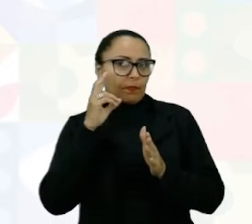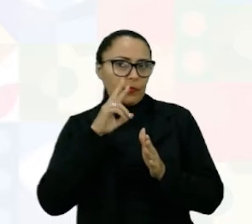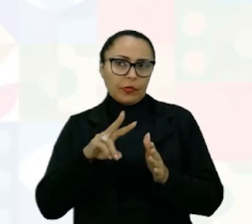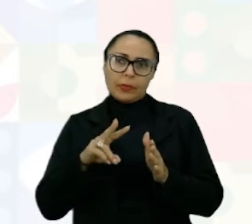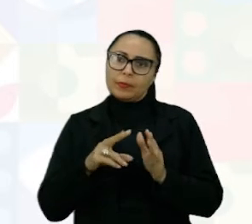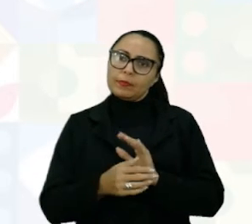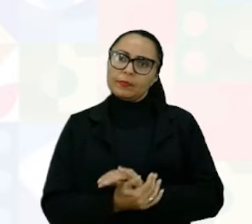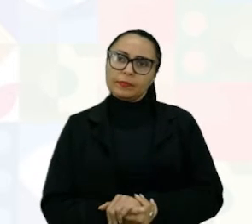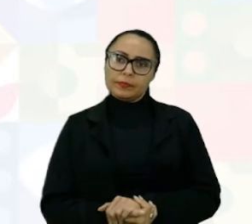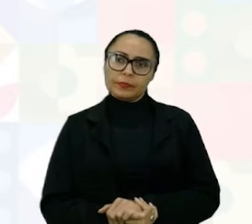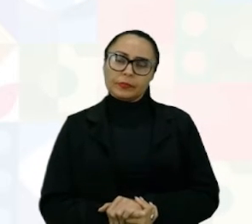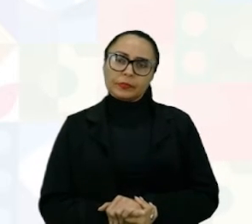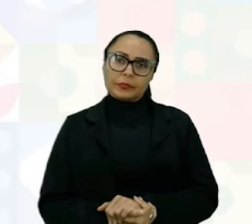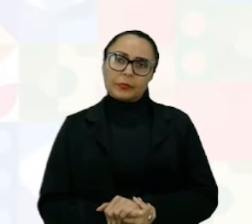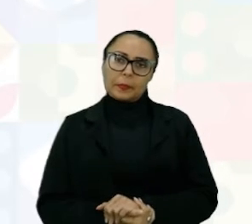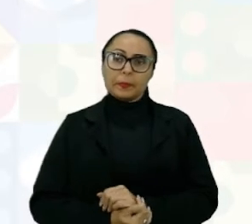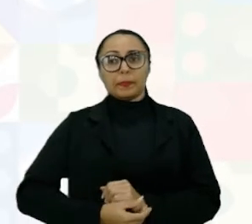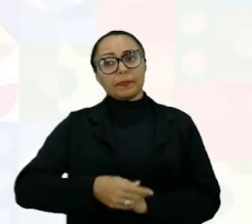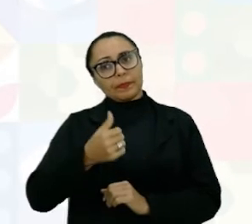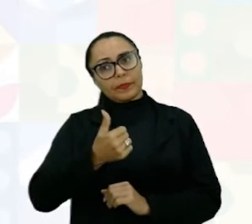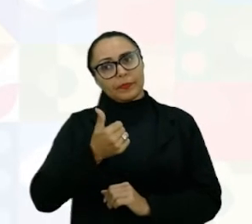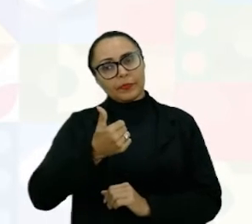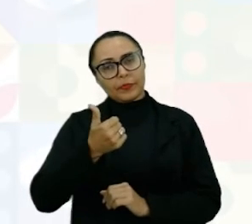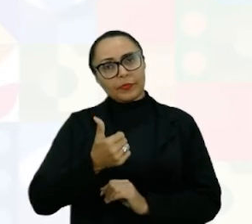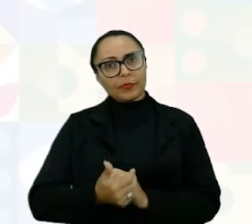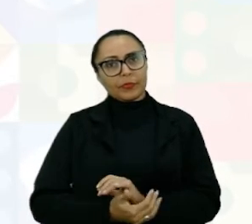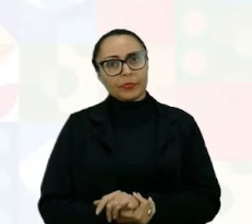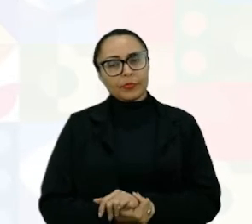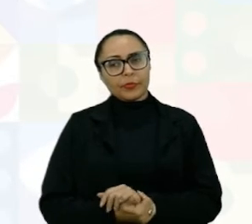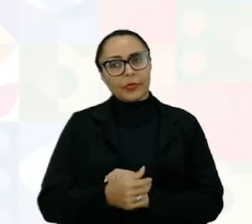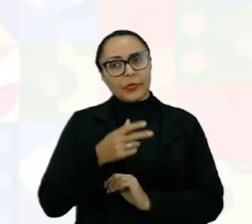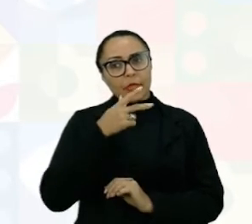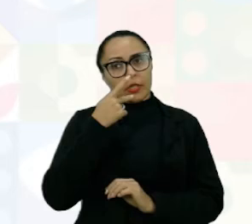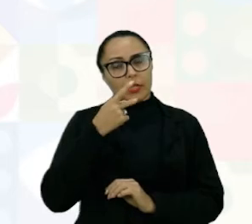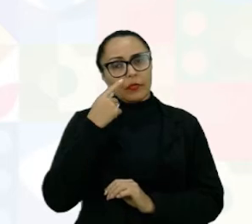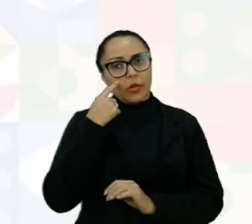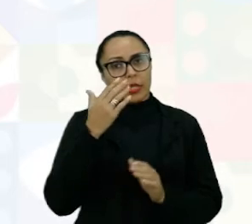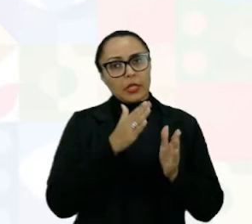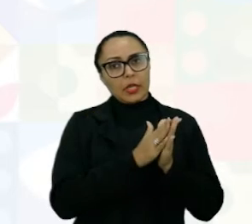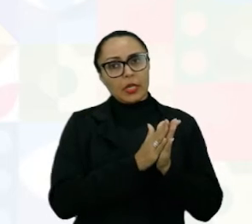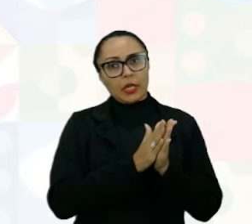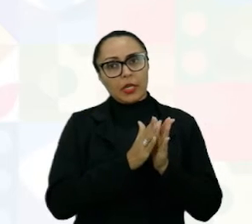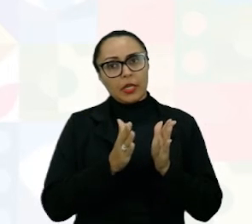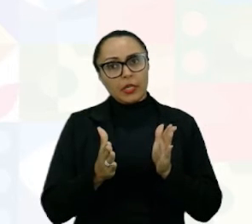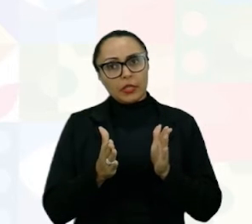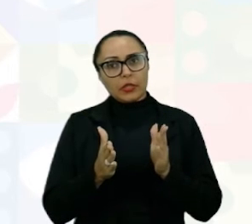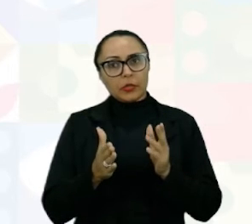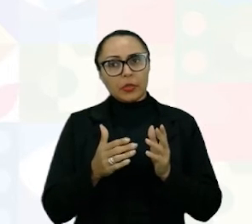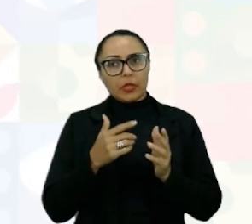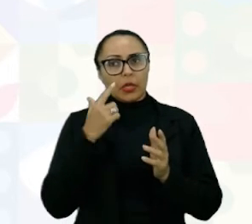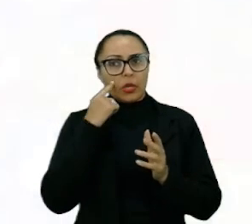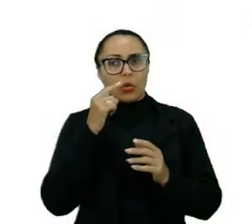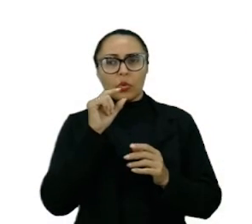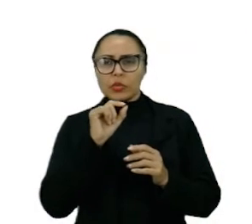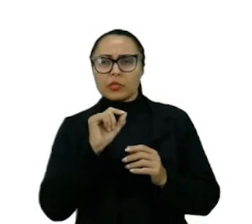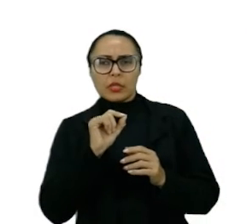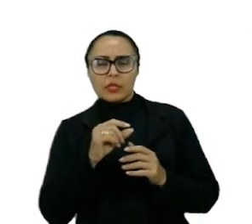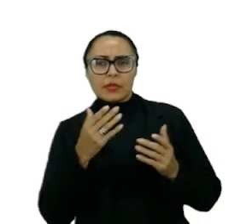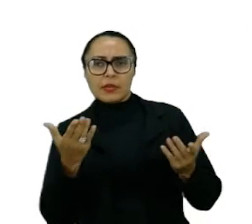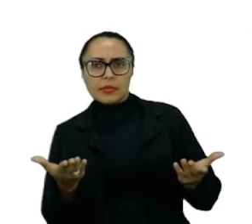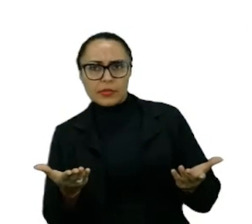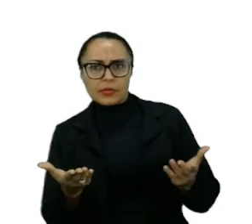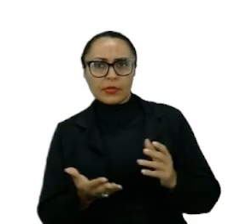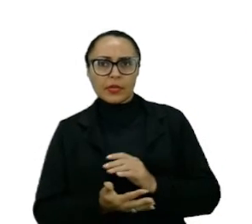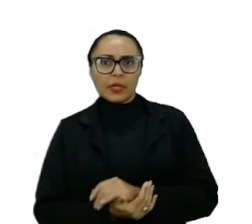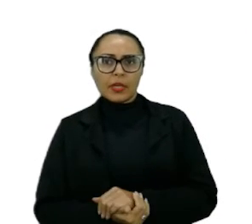estágios. Primeiro, ele fala da era da inspeção. O que seria a era da inspeção? É